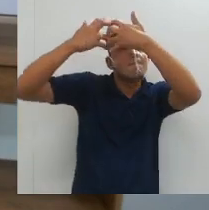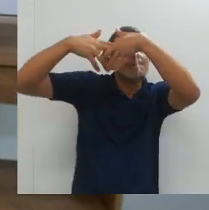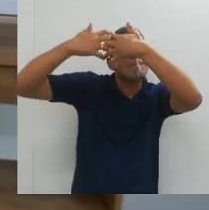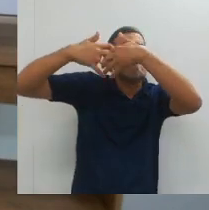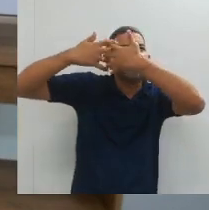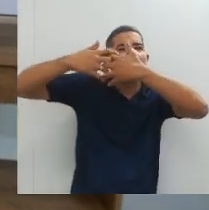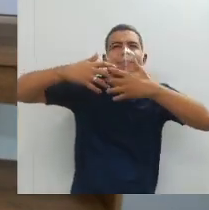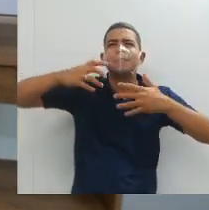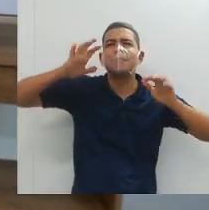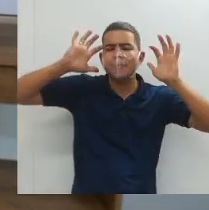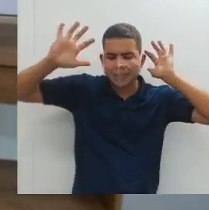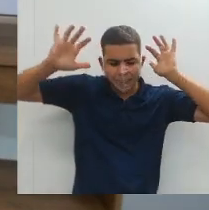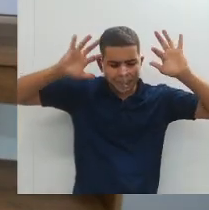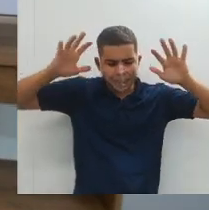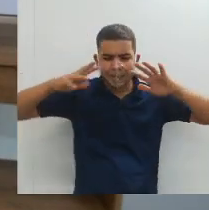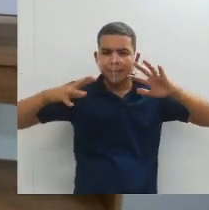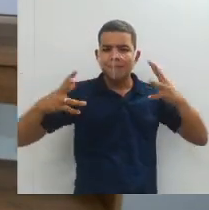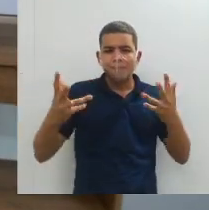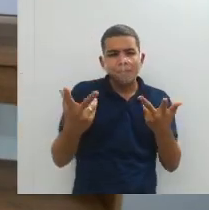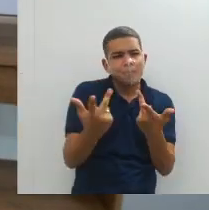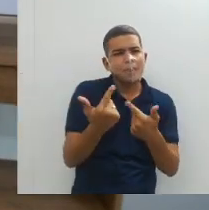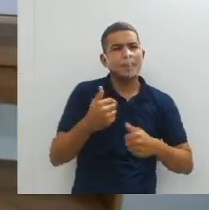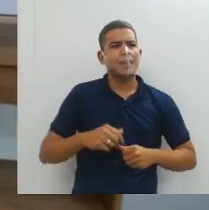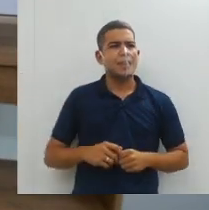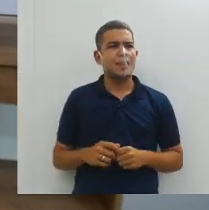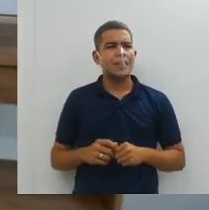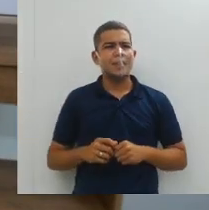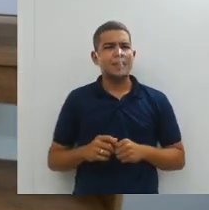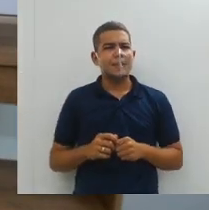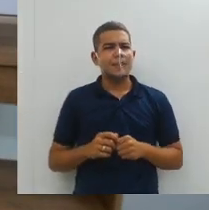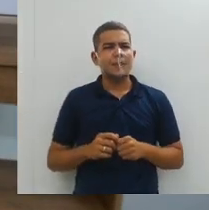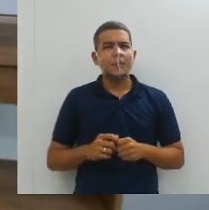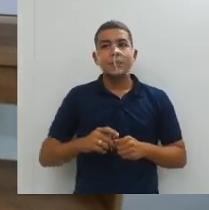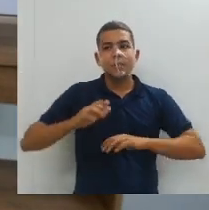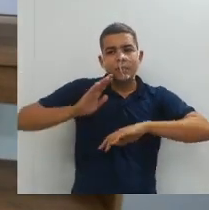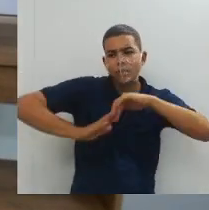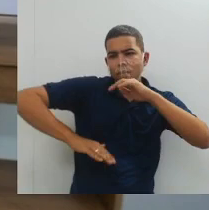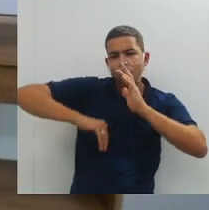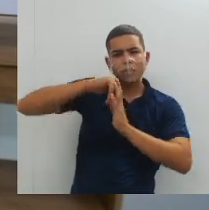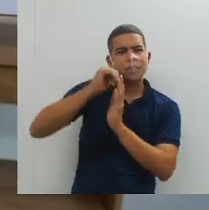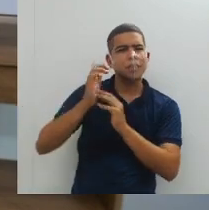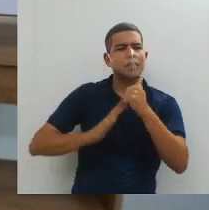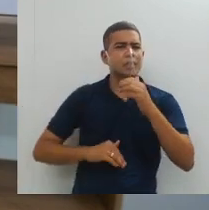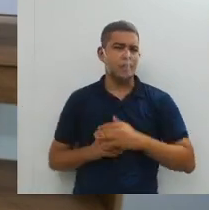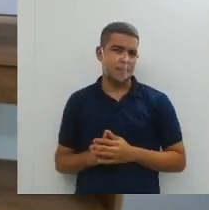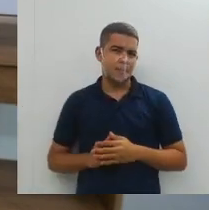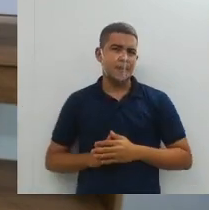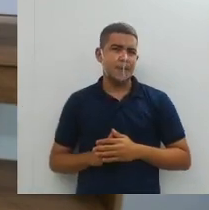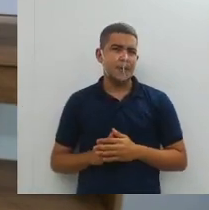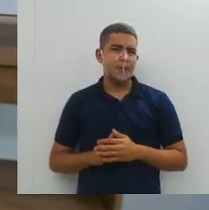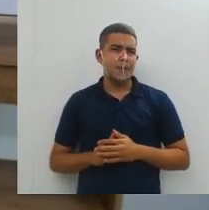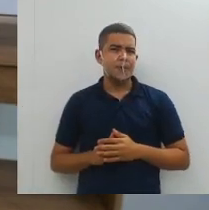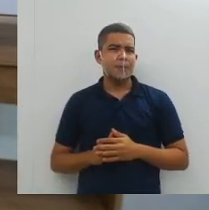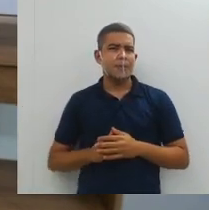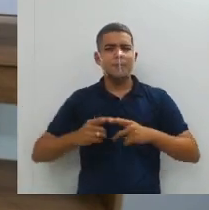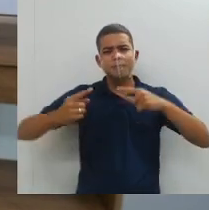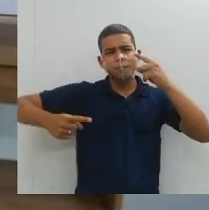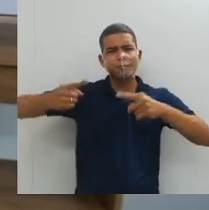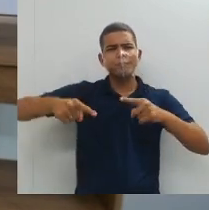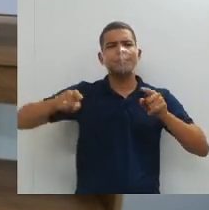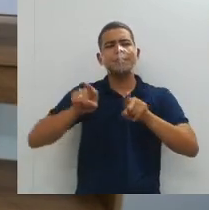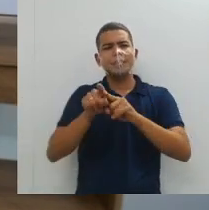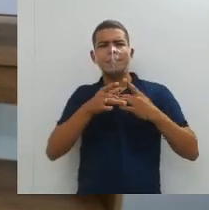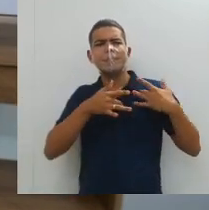tenha determinadas qualidades, tenha talentos políticos e seja bem